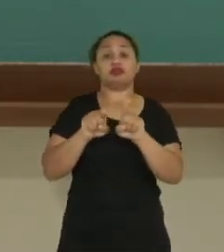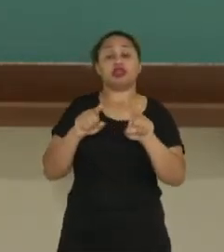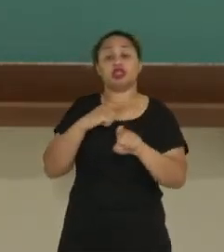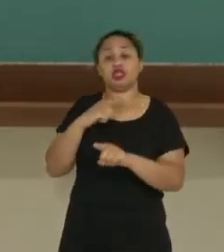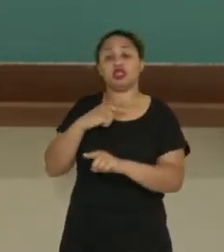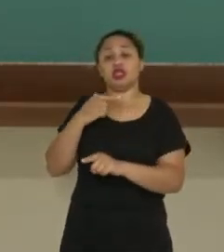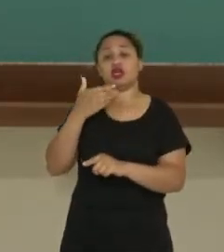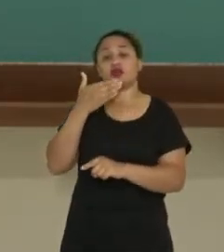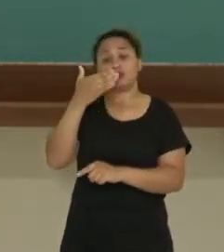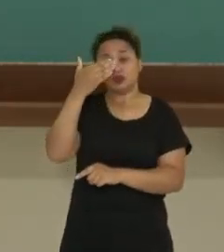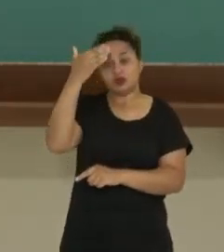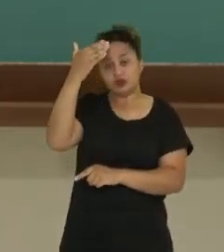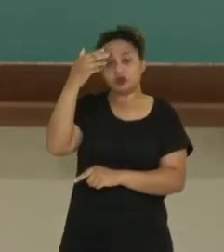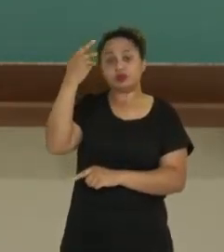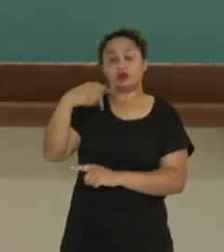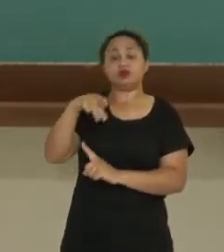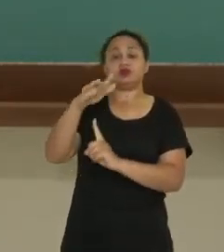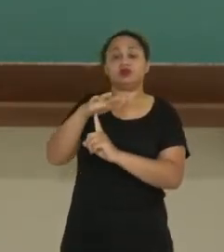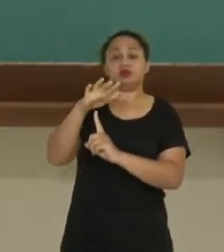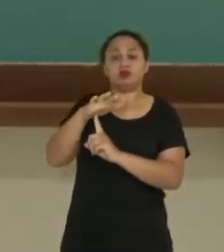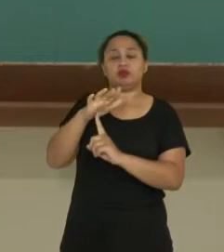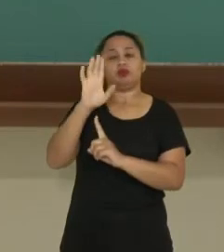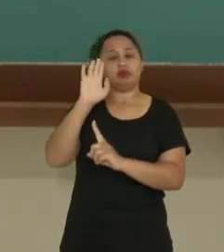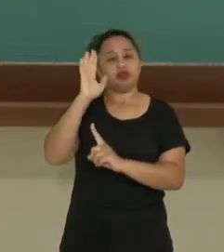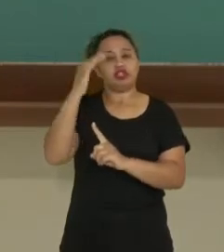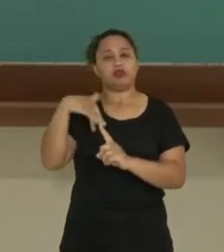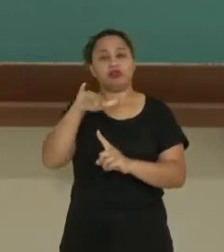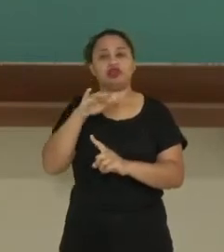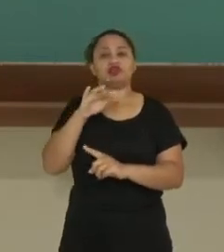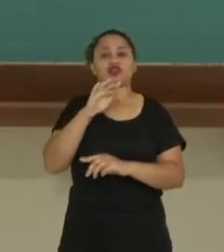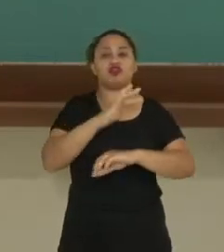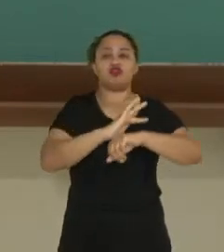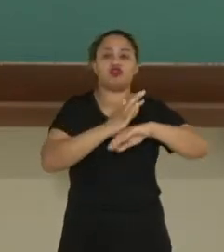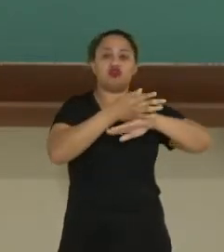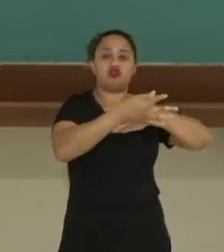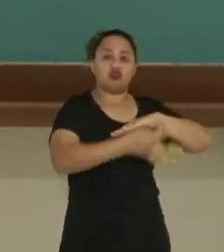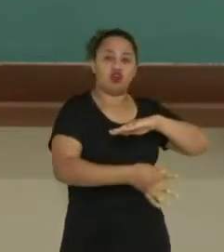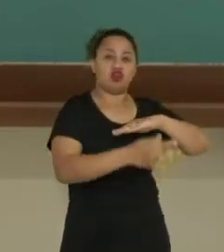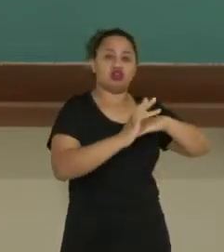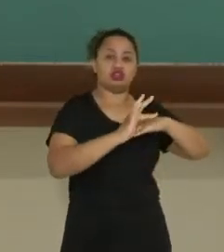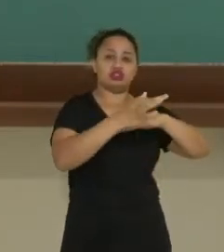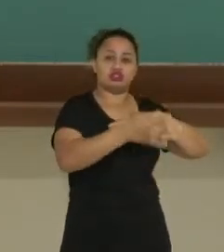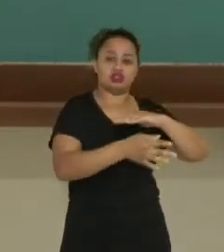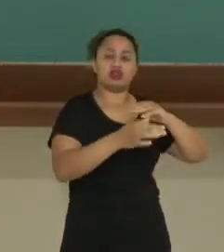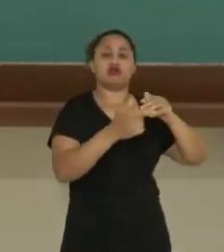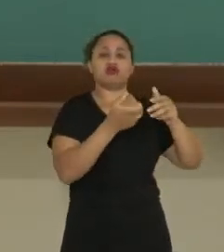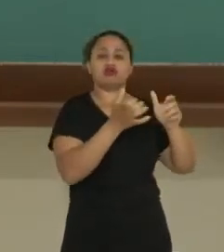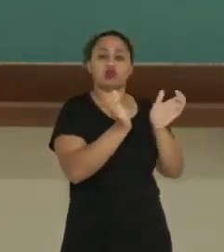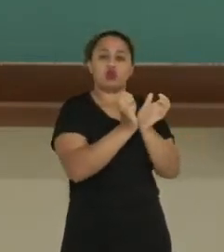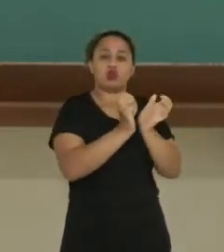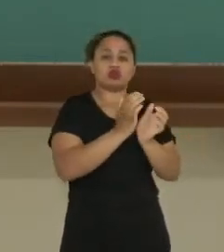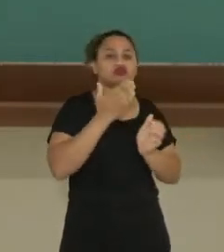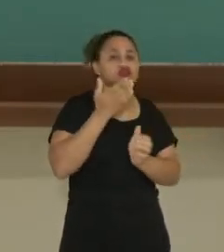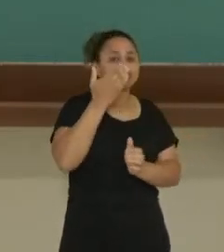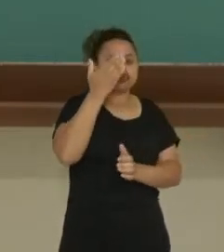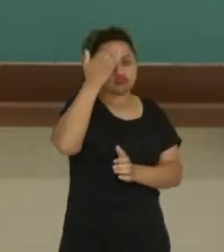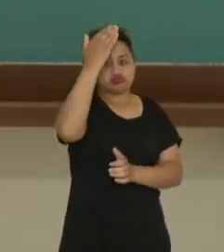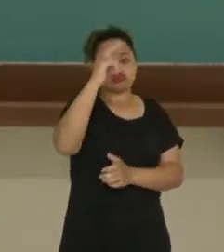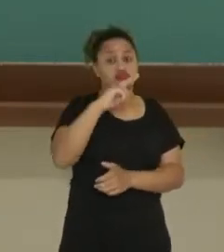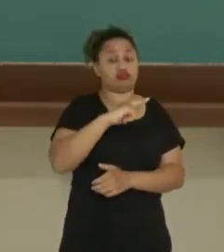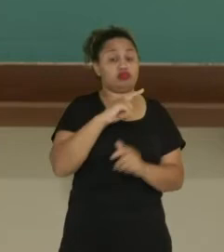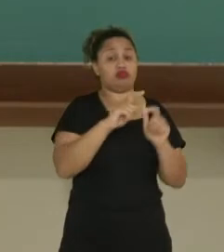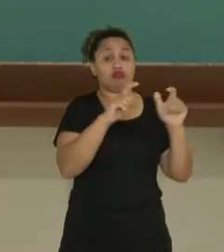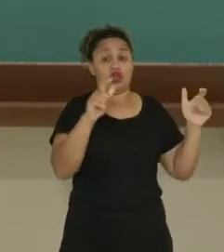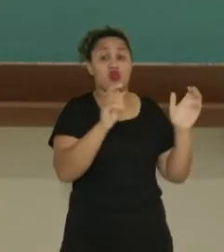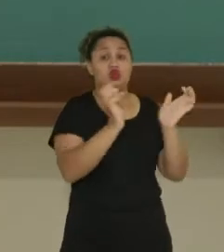do Paraná, principalmente ali na região de Foz do Iguaçu, uma das maiores colônias, né, de árabes muçulmanos que a gente tem no